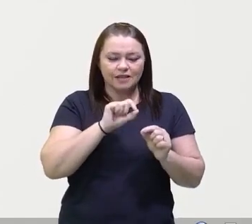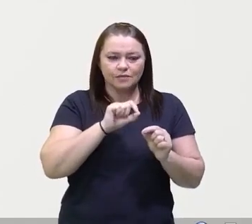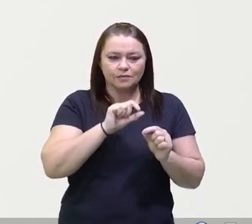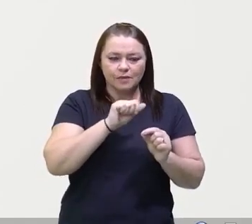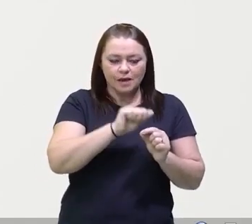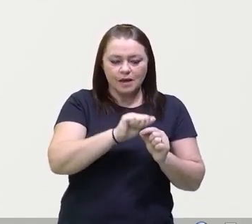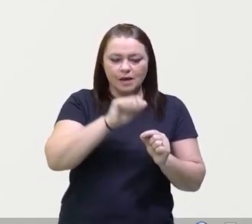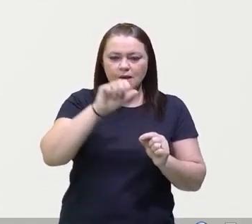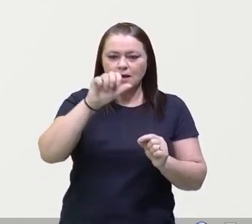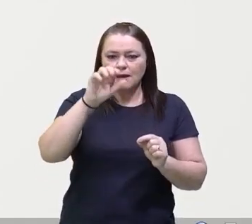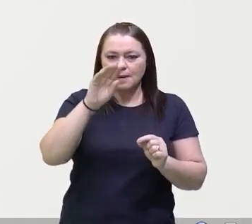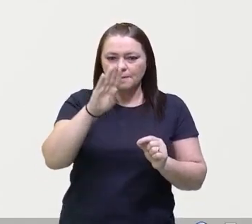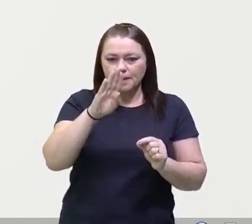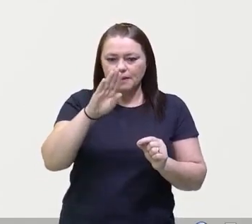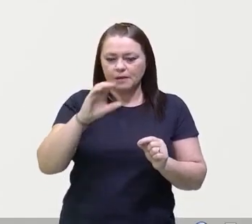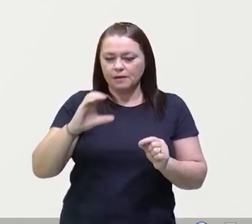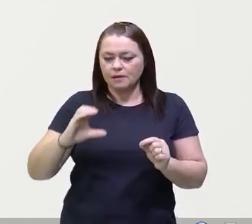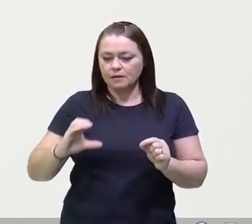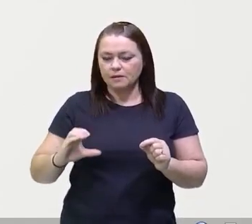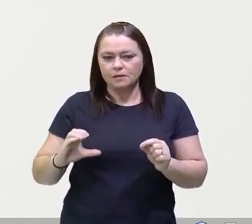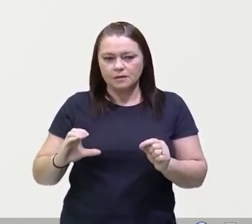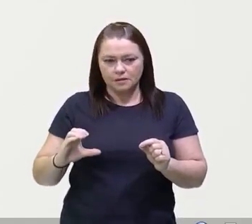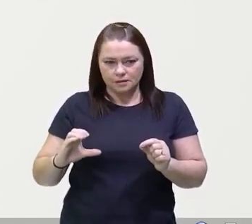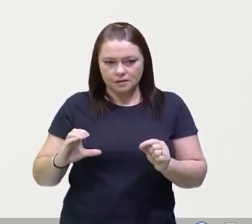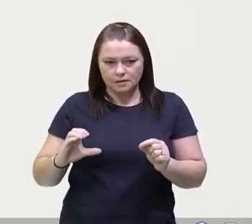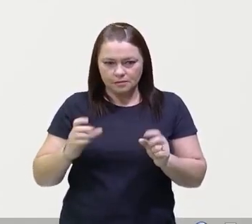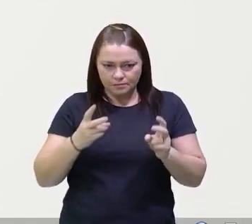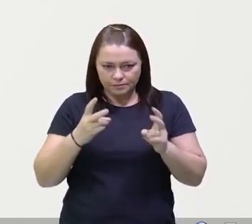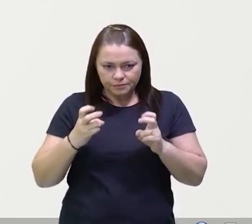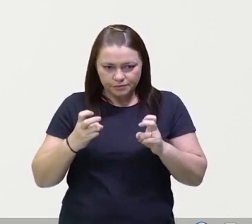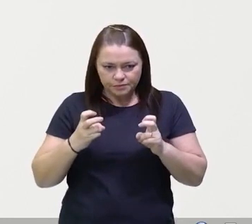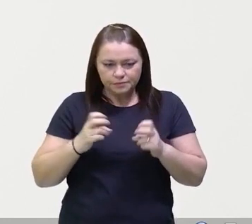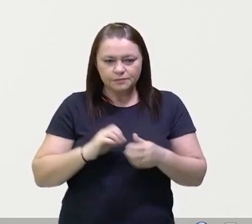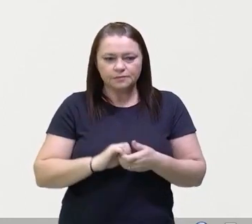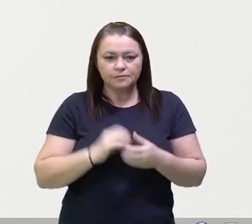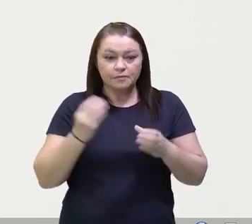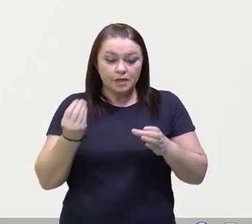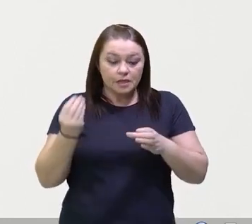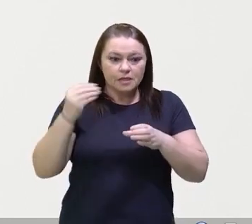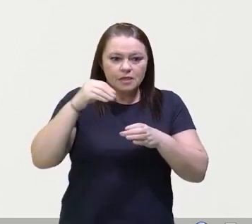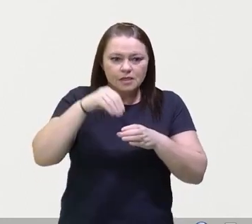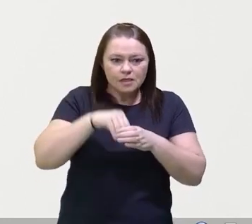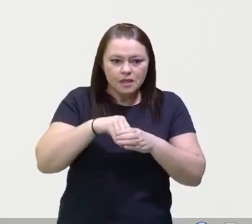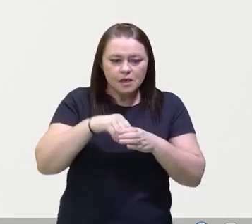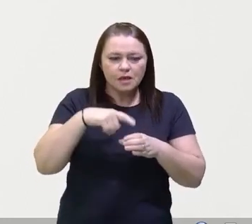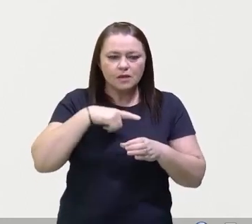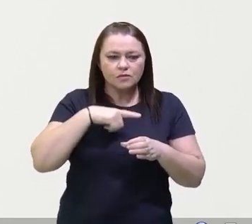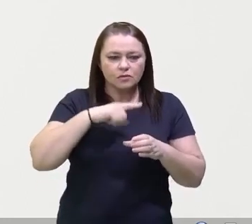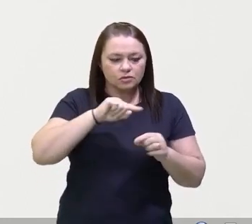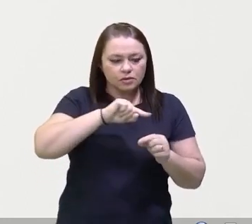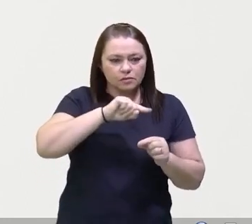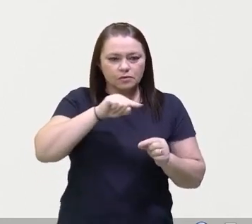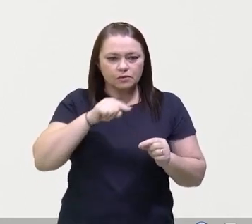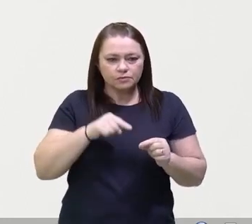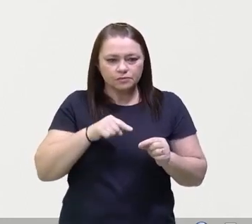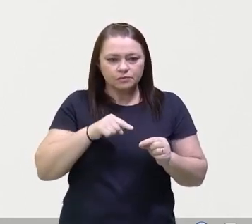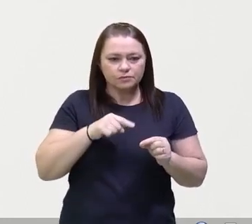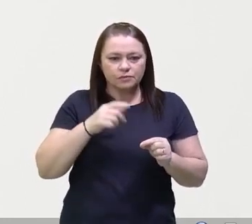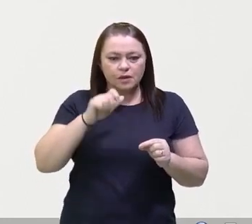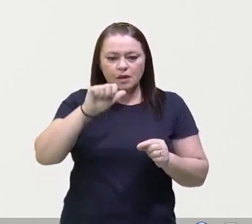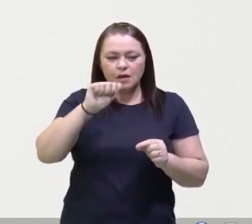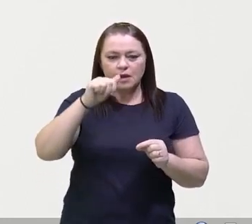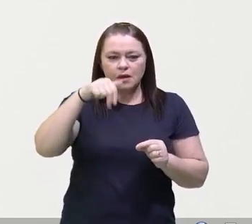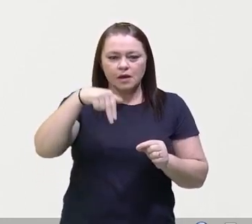B e o vértice C. Aqui dentro nós temos os ângulos, tá certo?